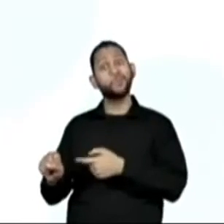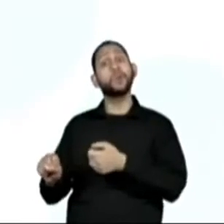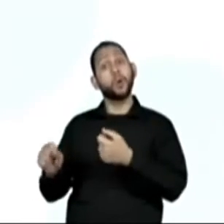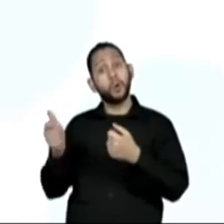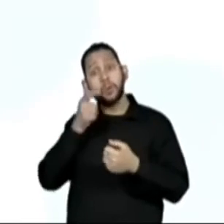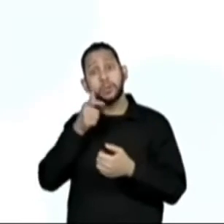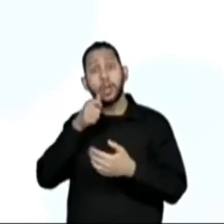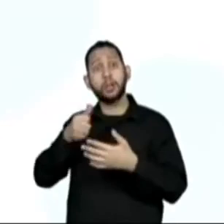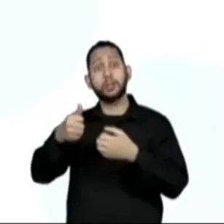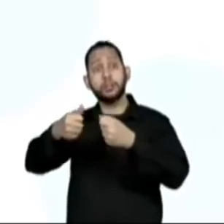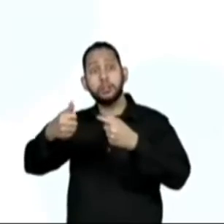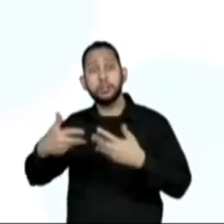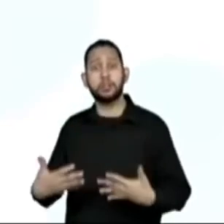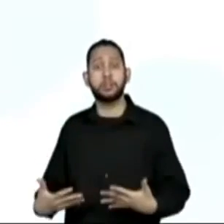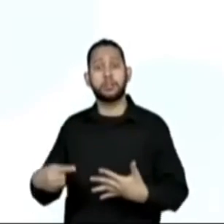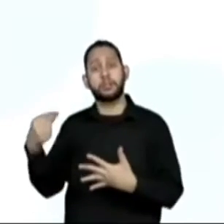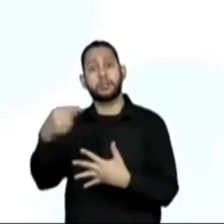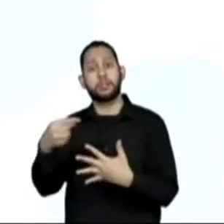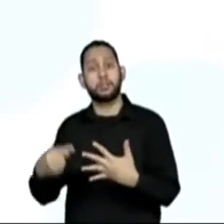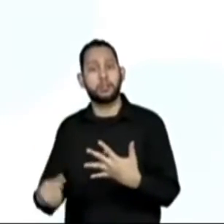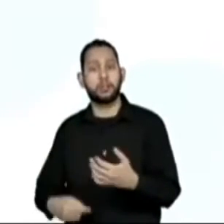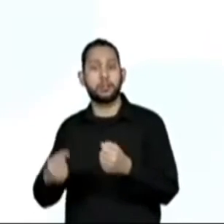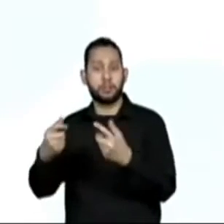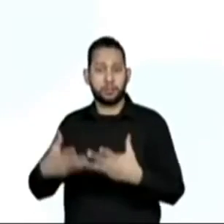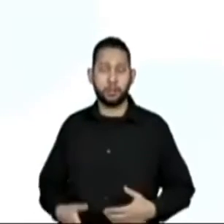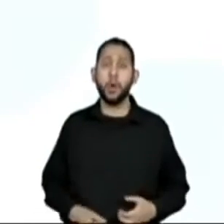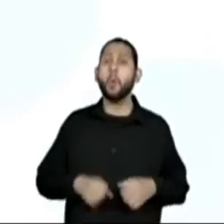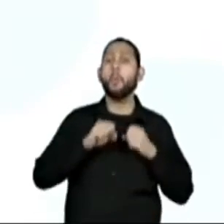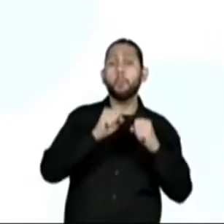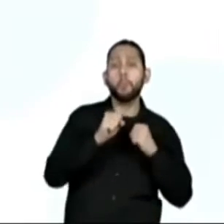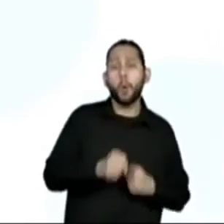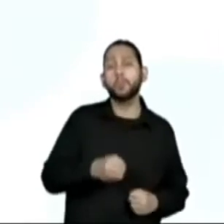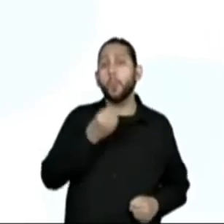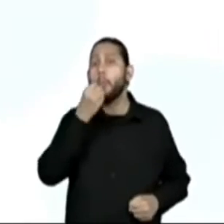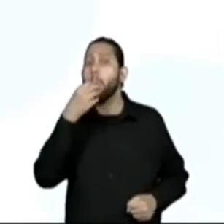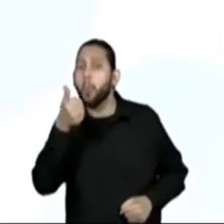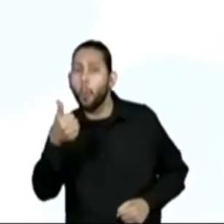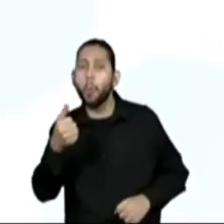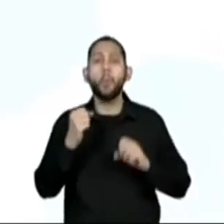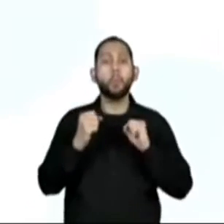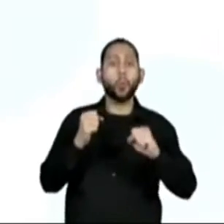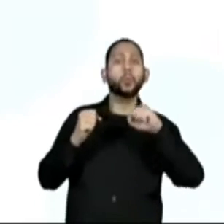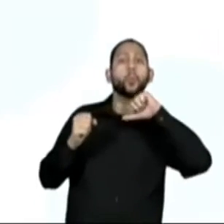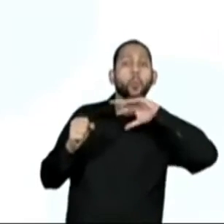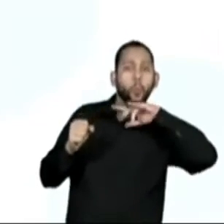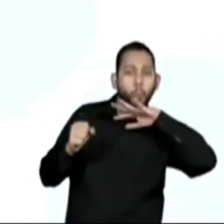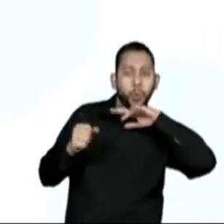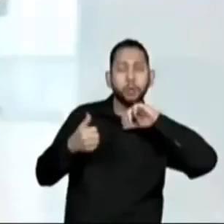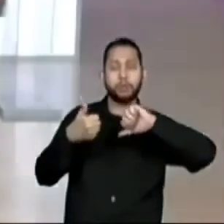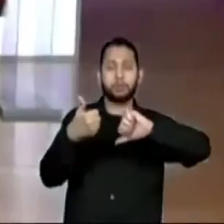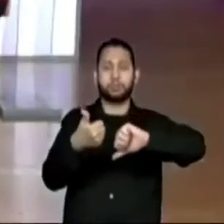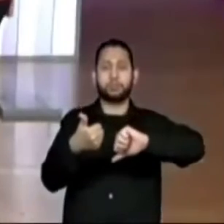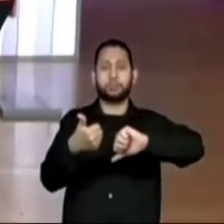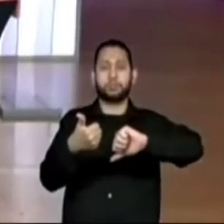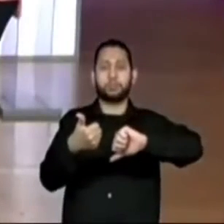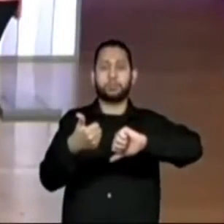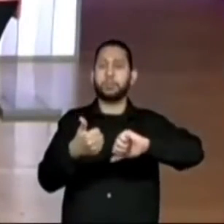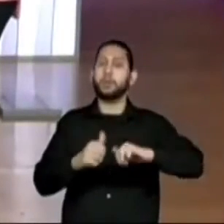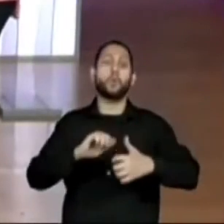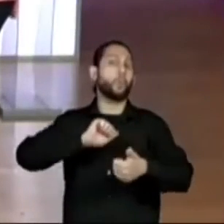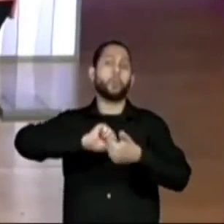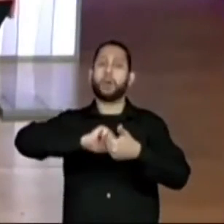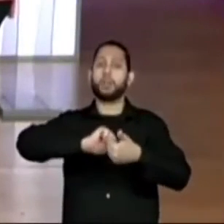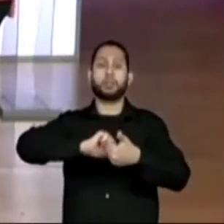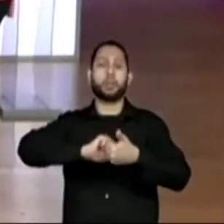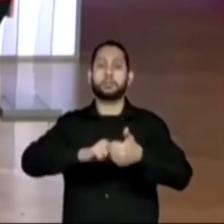ou ruins. Não tem nenhuma importância. Todas essas